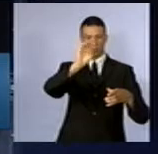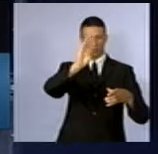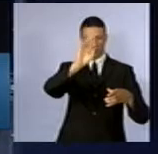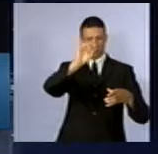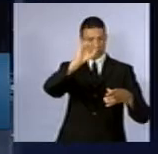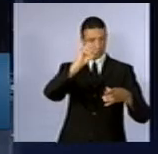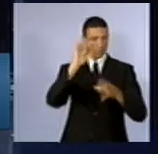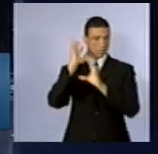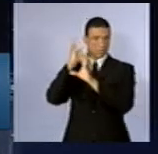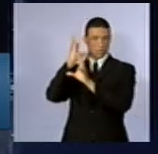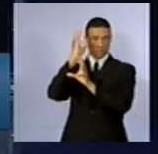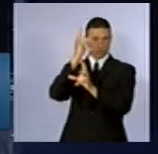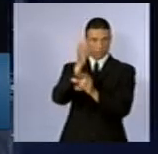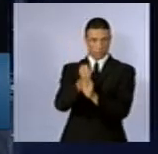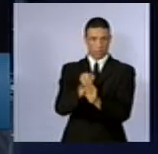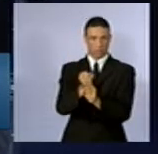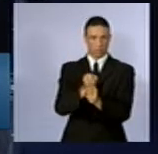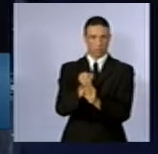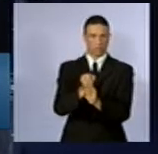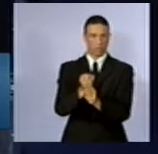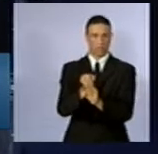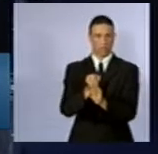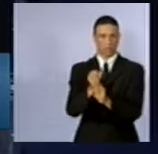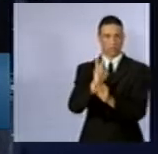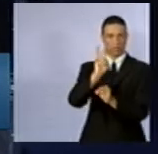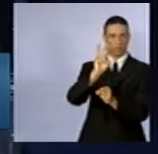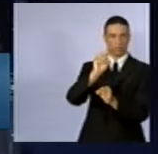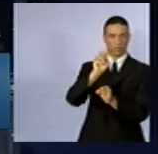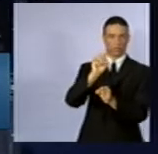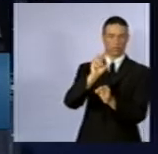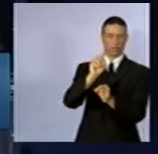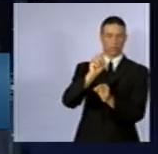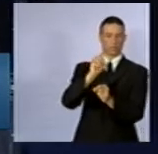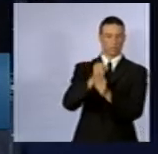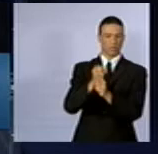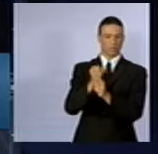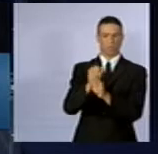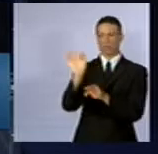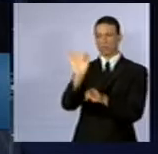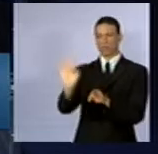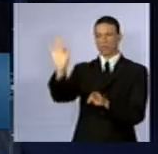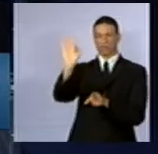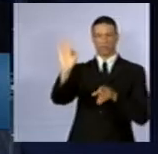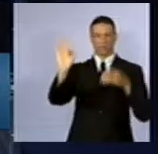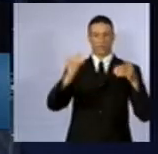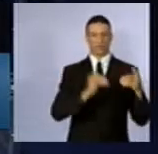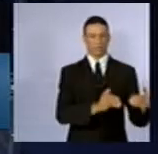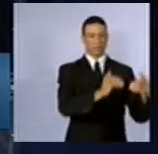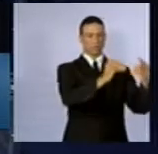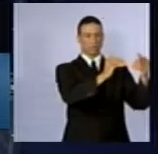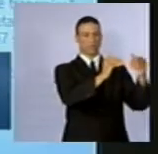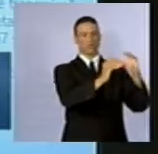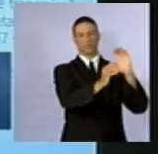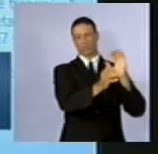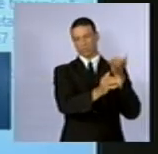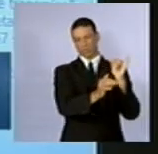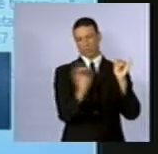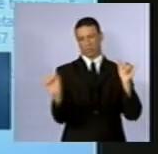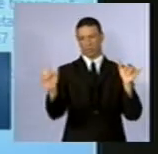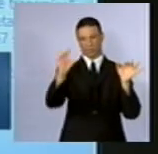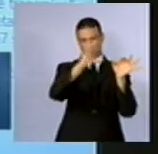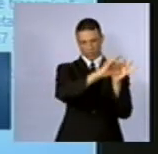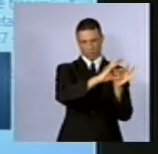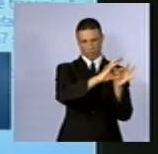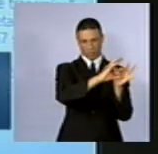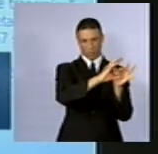passado 50 anos de existência. Somos uma empresa federal atrelada ao Ministério de Minas e Energia, né? É possível